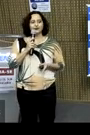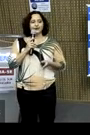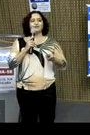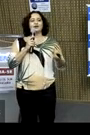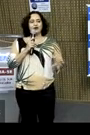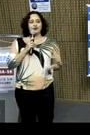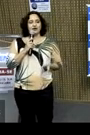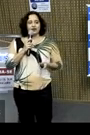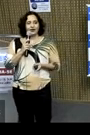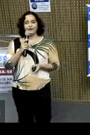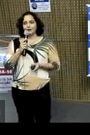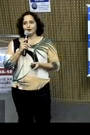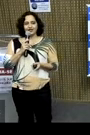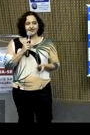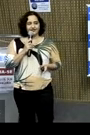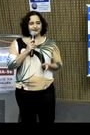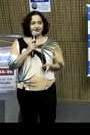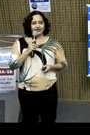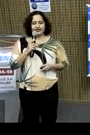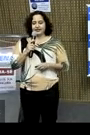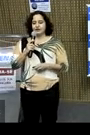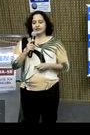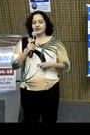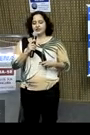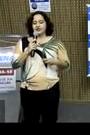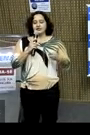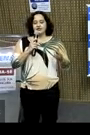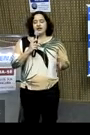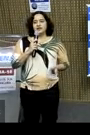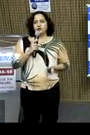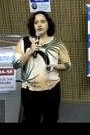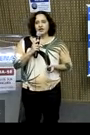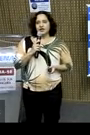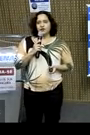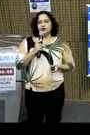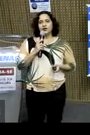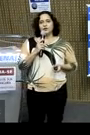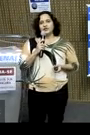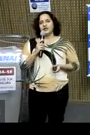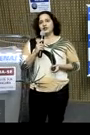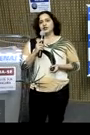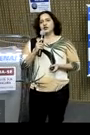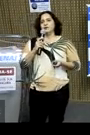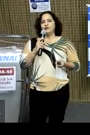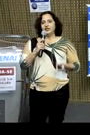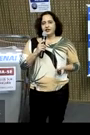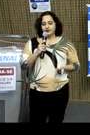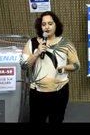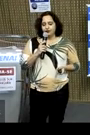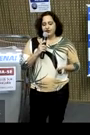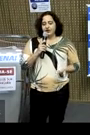mesmo no manual, que é o famoso caderninho. Então, assim, se elas não conseguem encontrar o paciente